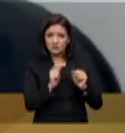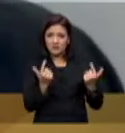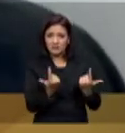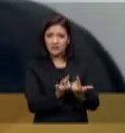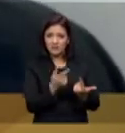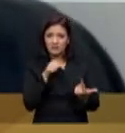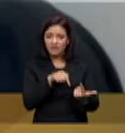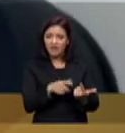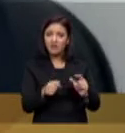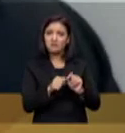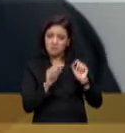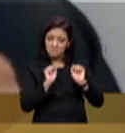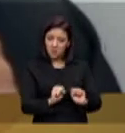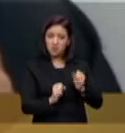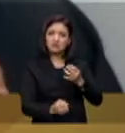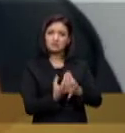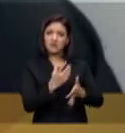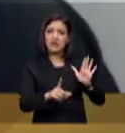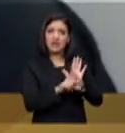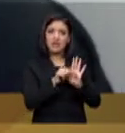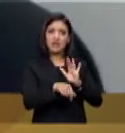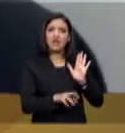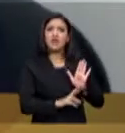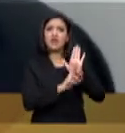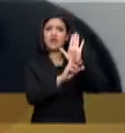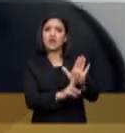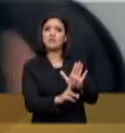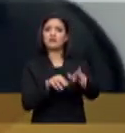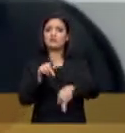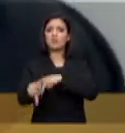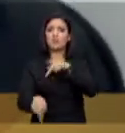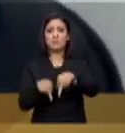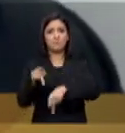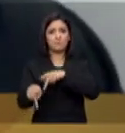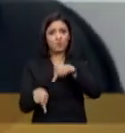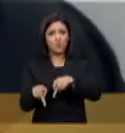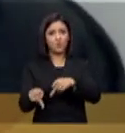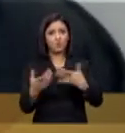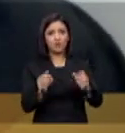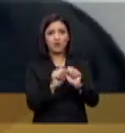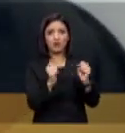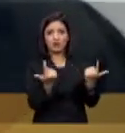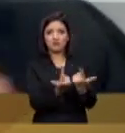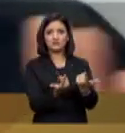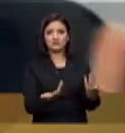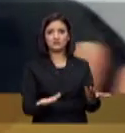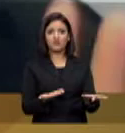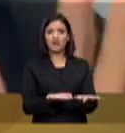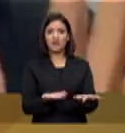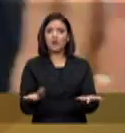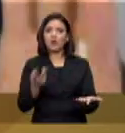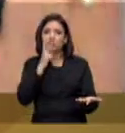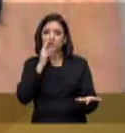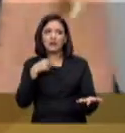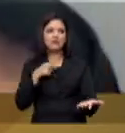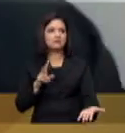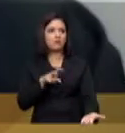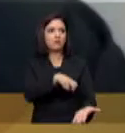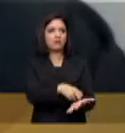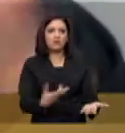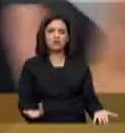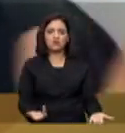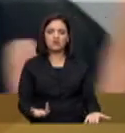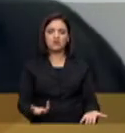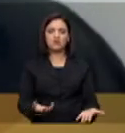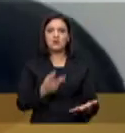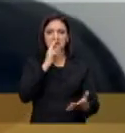atividade legiferante, de legítimo representante da voz popular constitucional que é, para atacar determinado setor